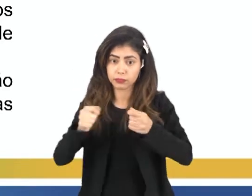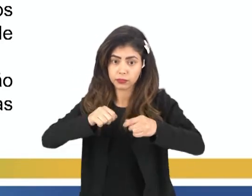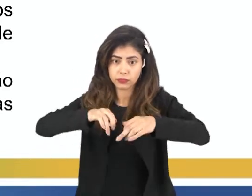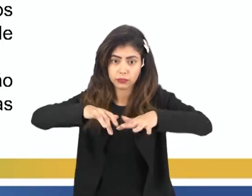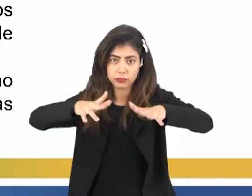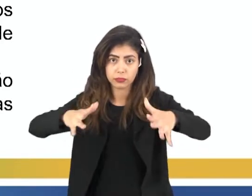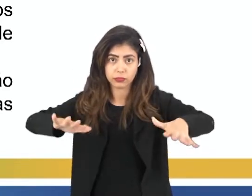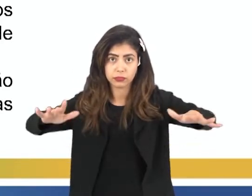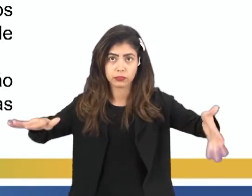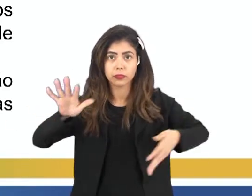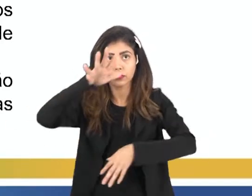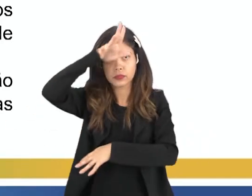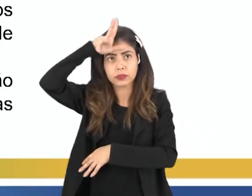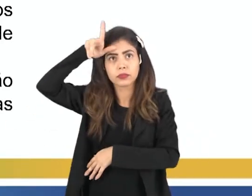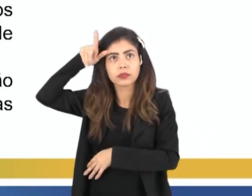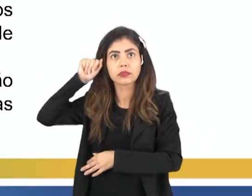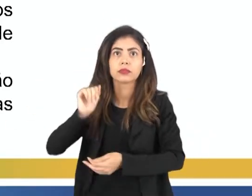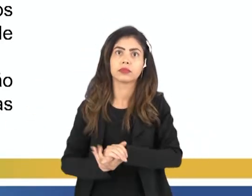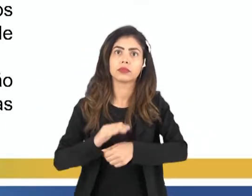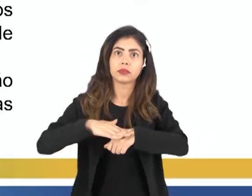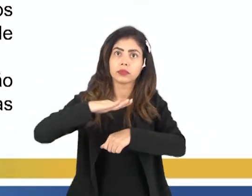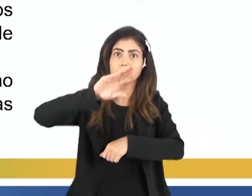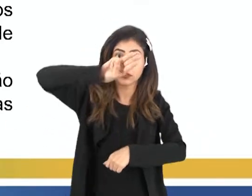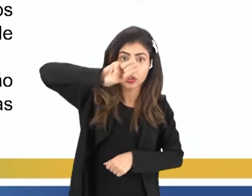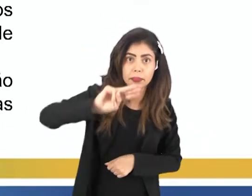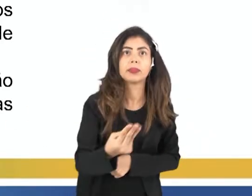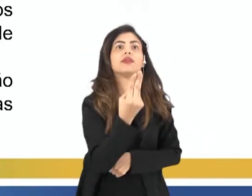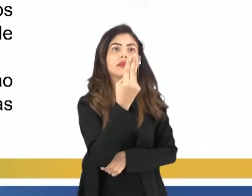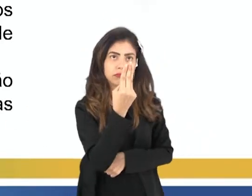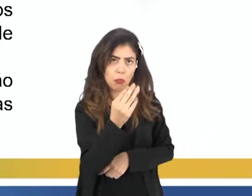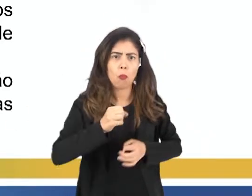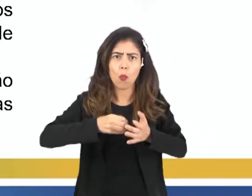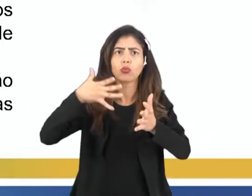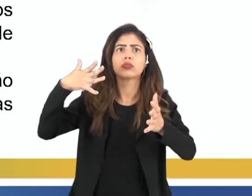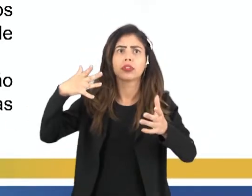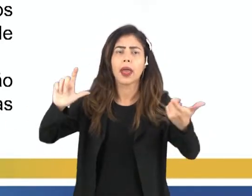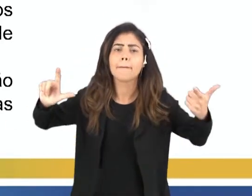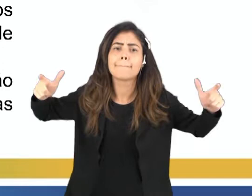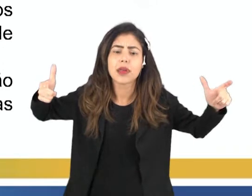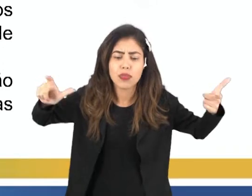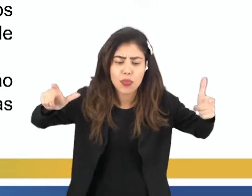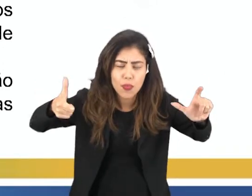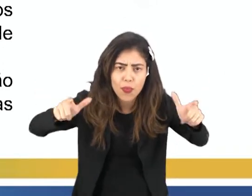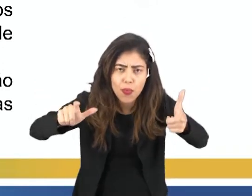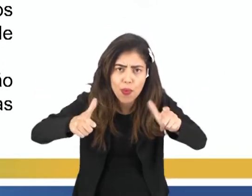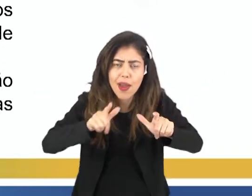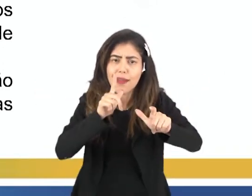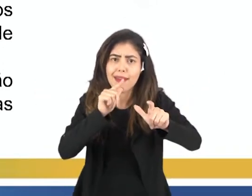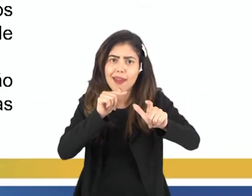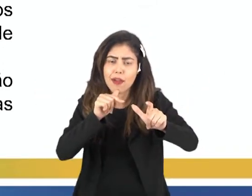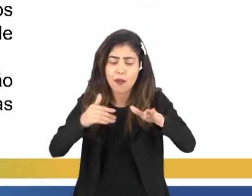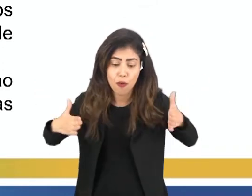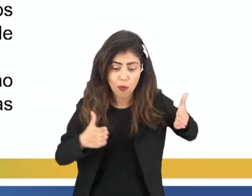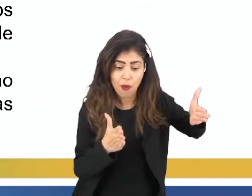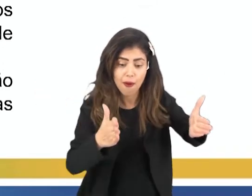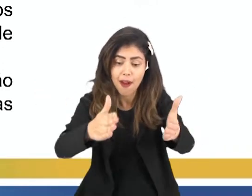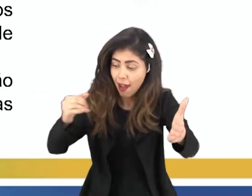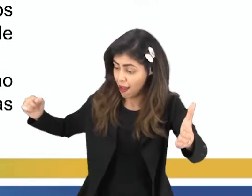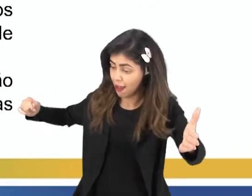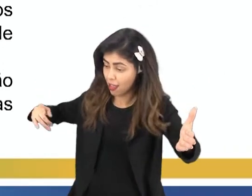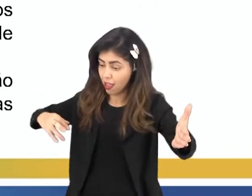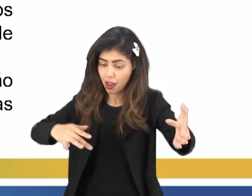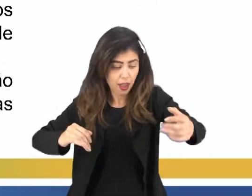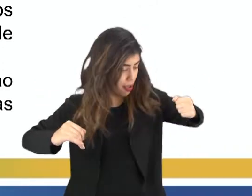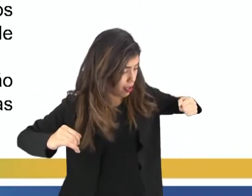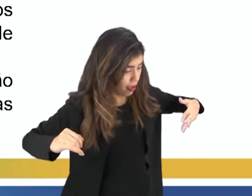o Amazonas, que possui mais de 1.000 afluentes, rios menores que nele desaguam. É o mais largo do